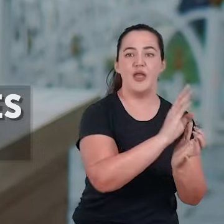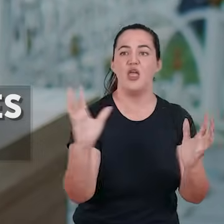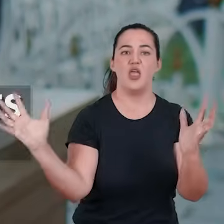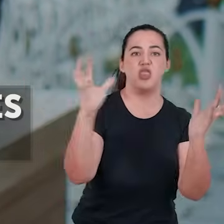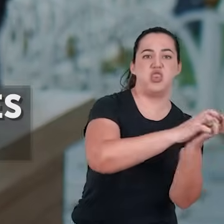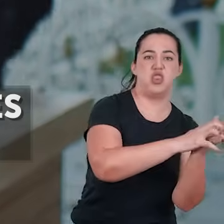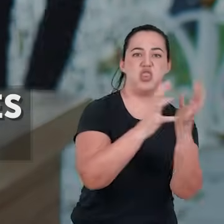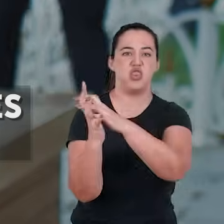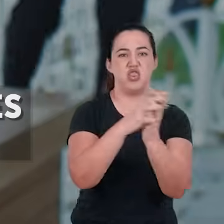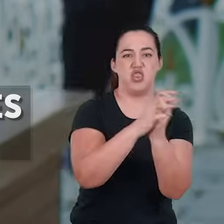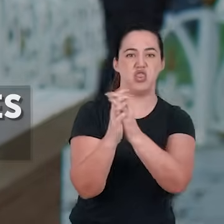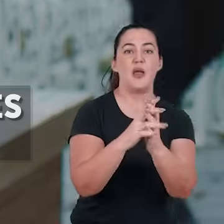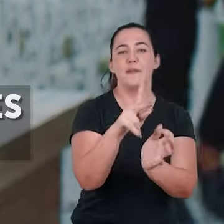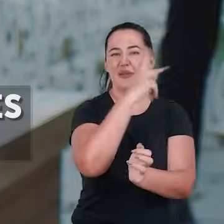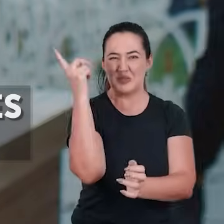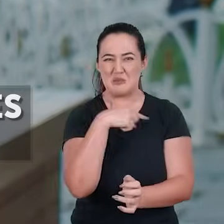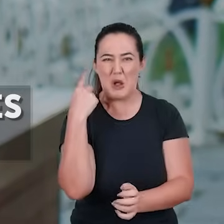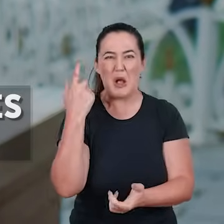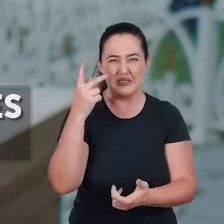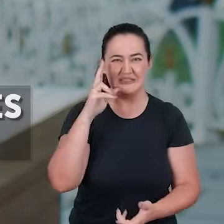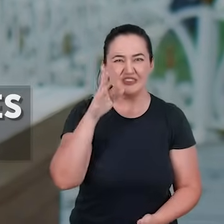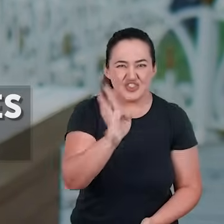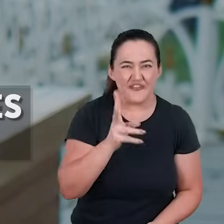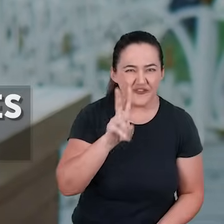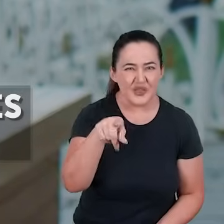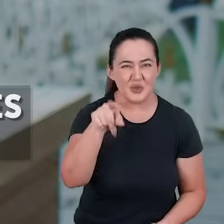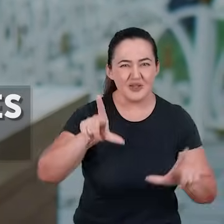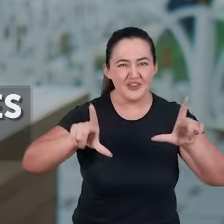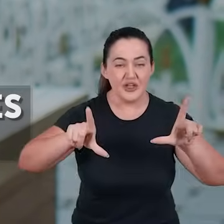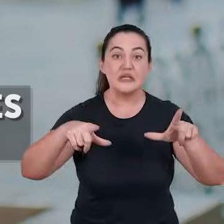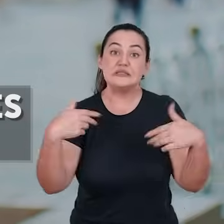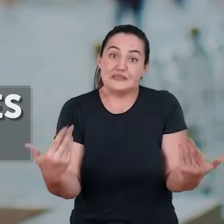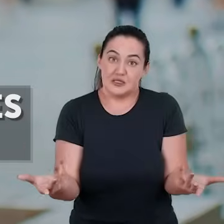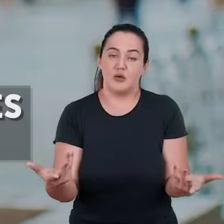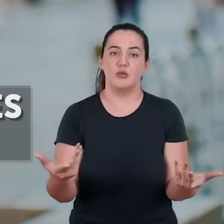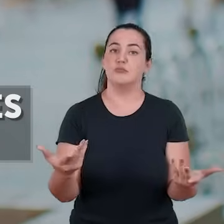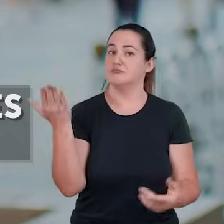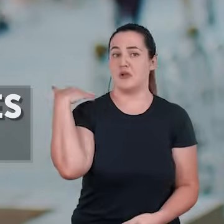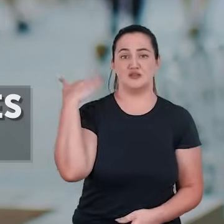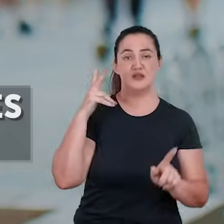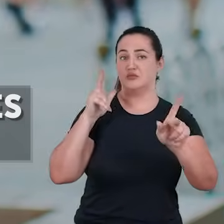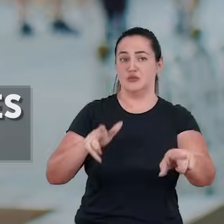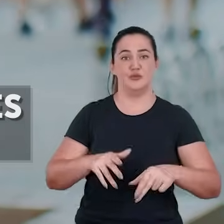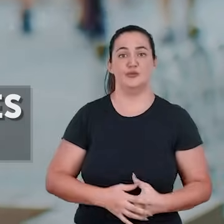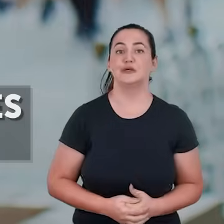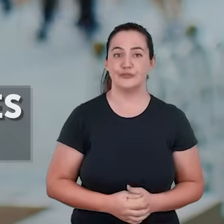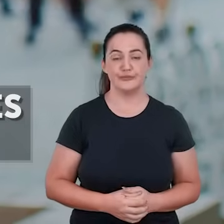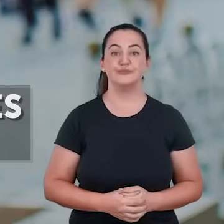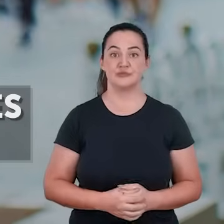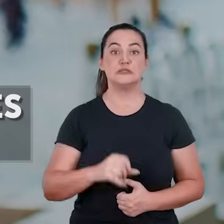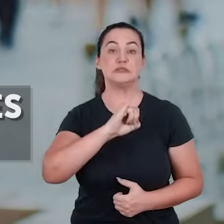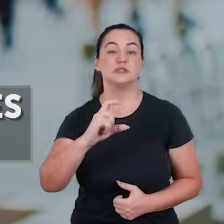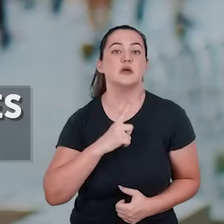torcida do time B, ou ficaram revoltados por causa da decisão de um juiz e quebraram o estádio. No passado não era diferente não. Se